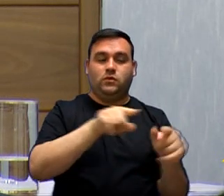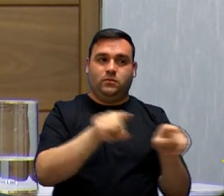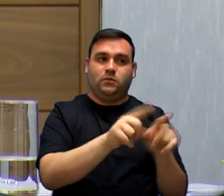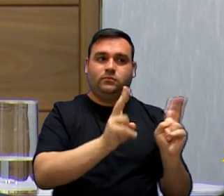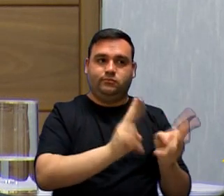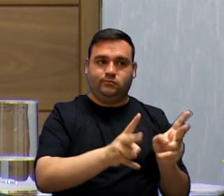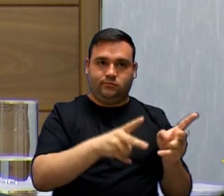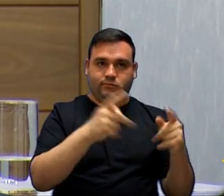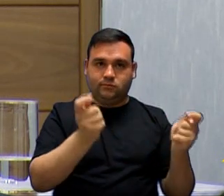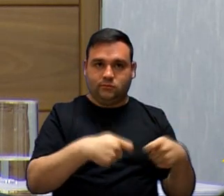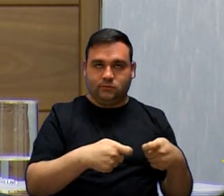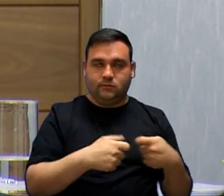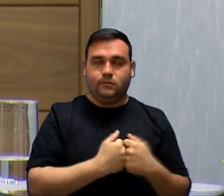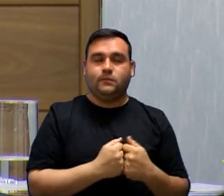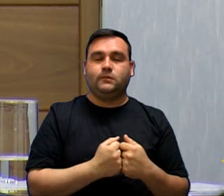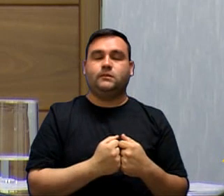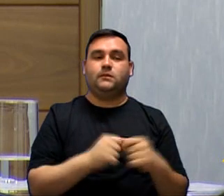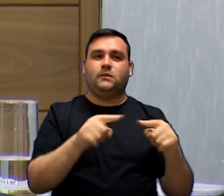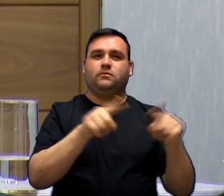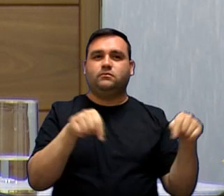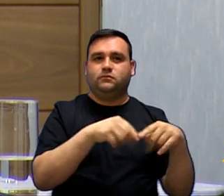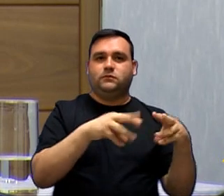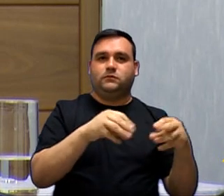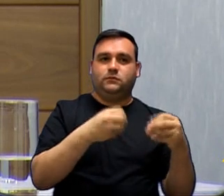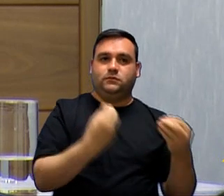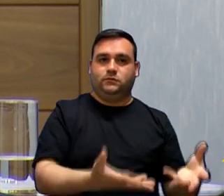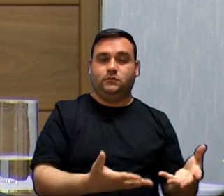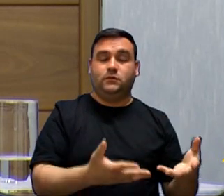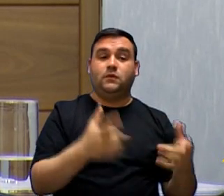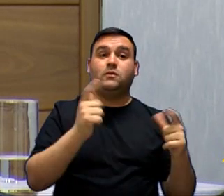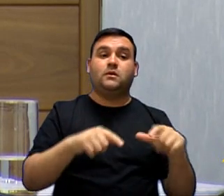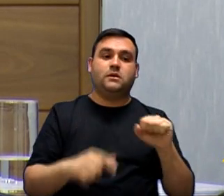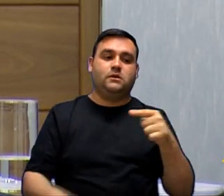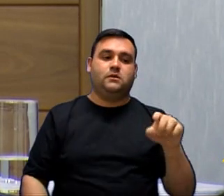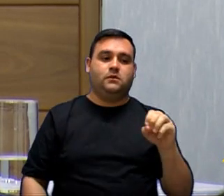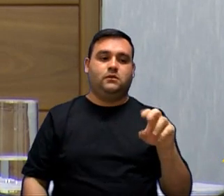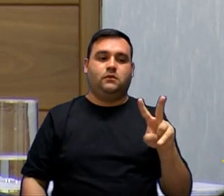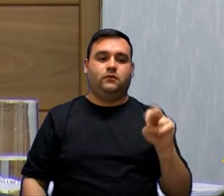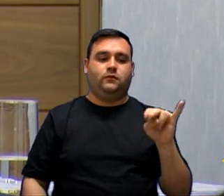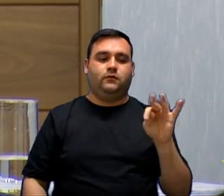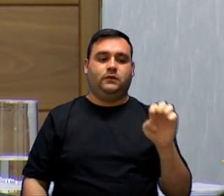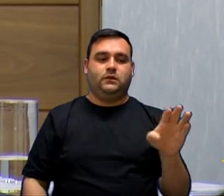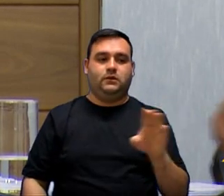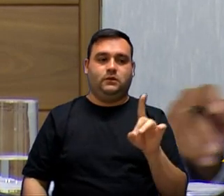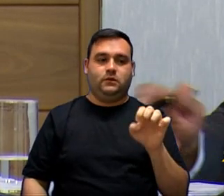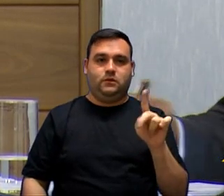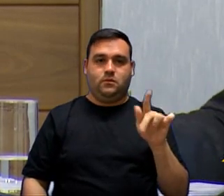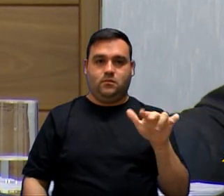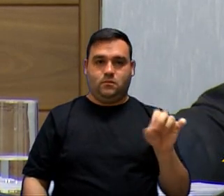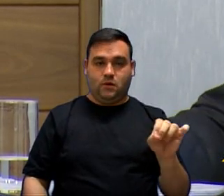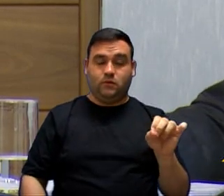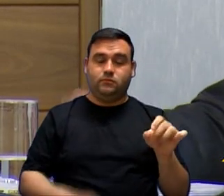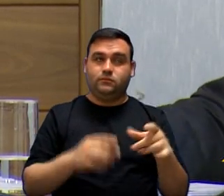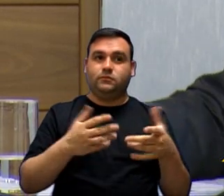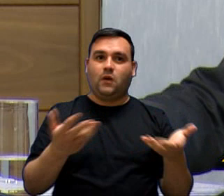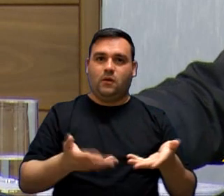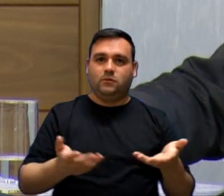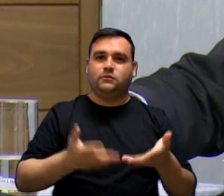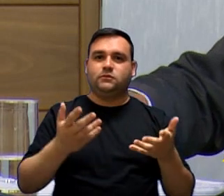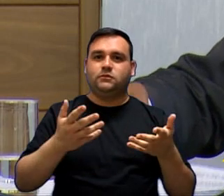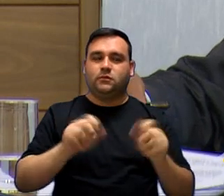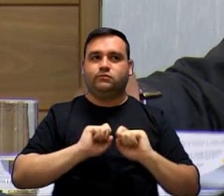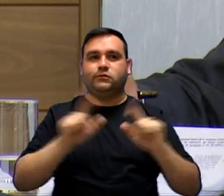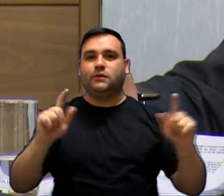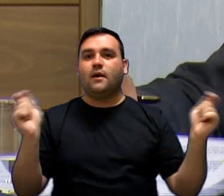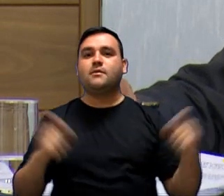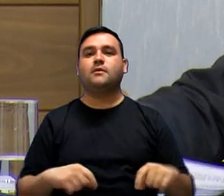outras providências. Em discussão, é o Lar São Vicente de Paulo. Encerrada a discussão, peço para que se abra o